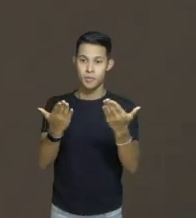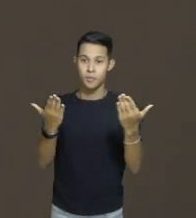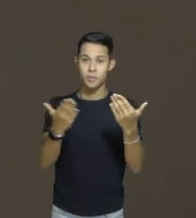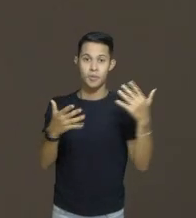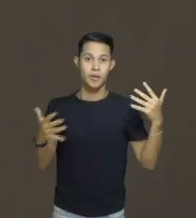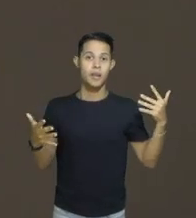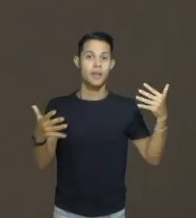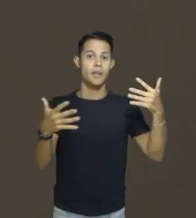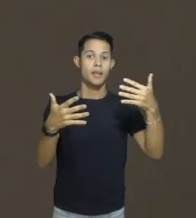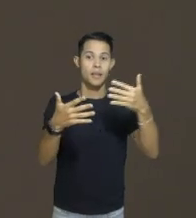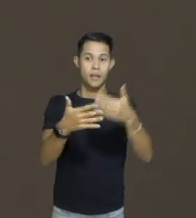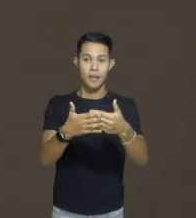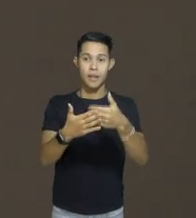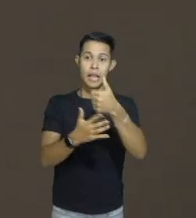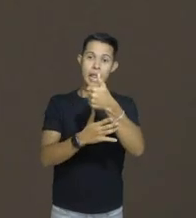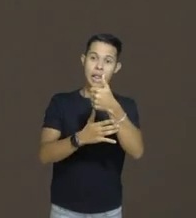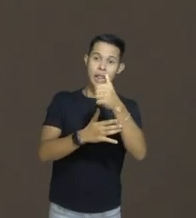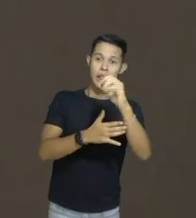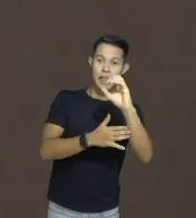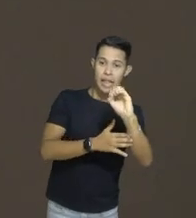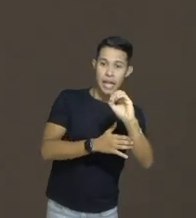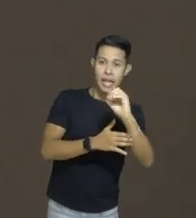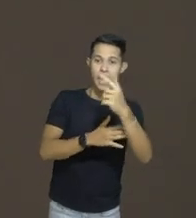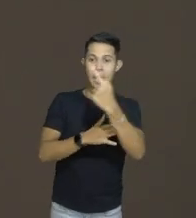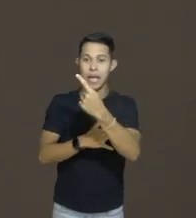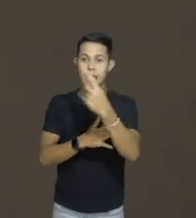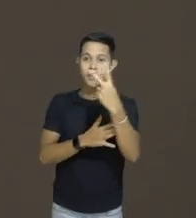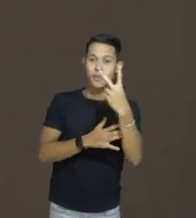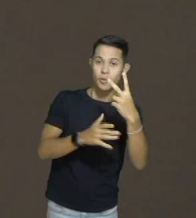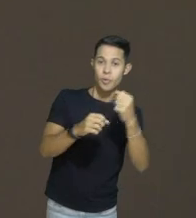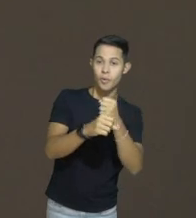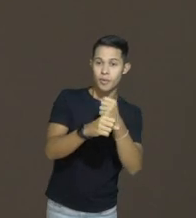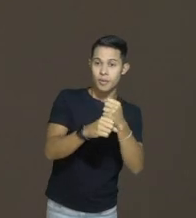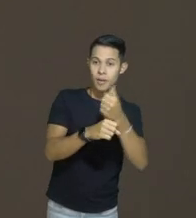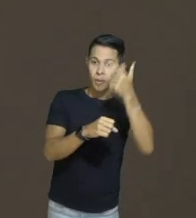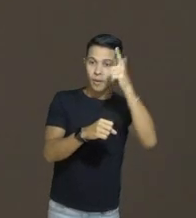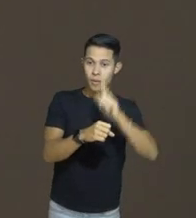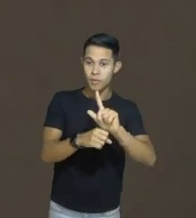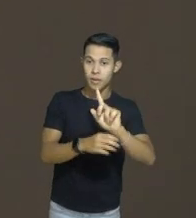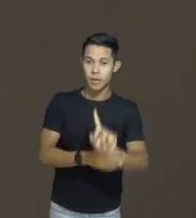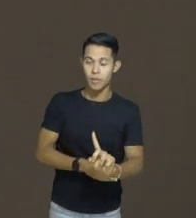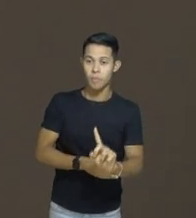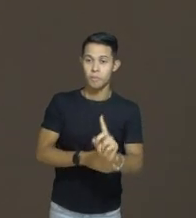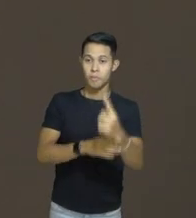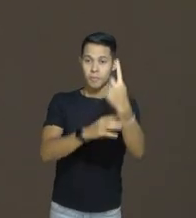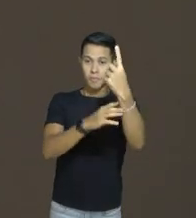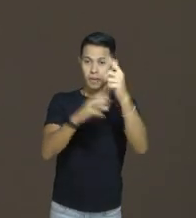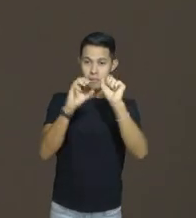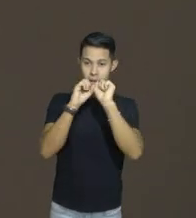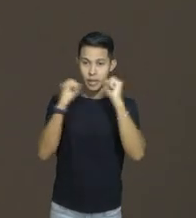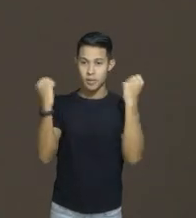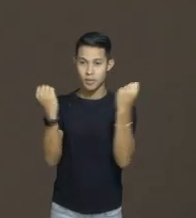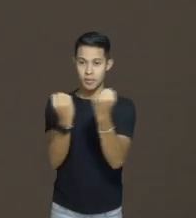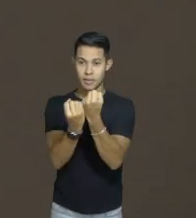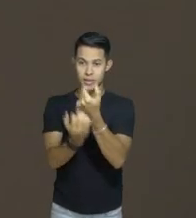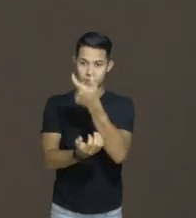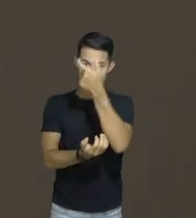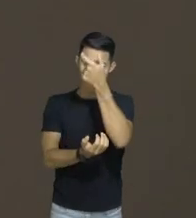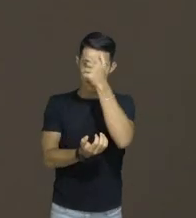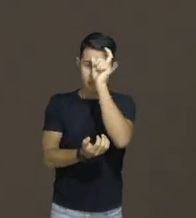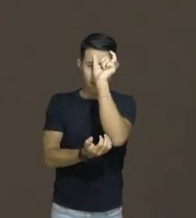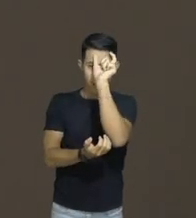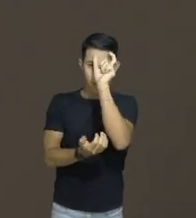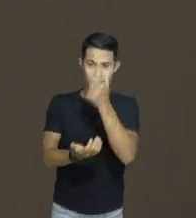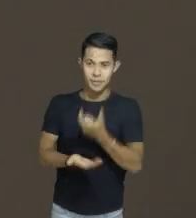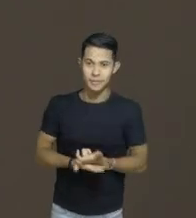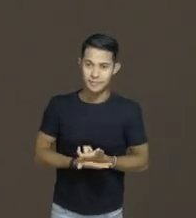de 10, 12 anos para acontecer o primeiro seminário de dislexia. É nisso que eu me refiro. Muito